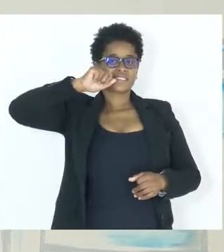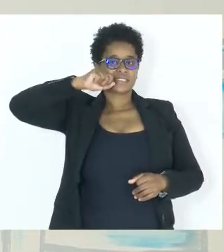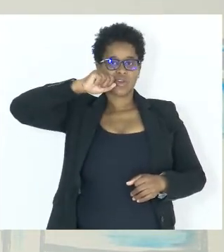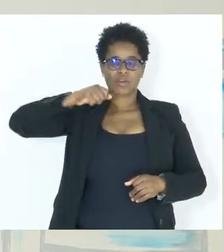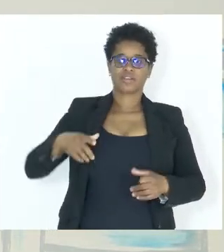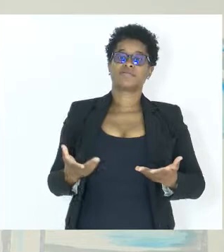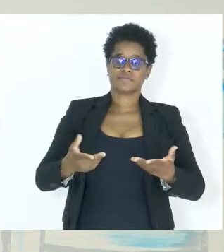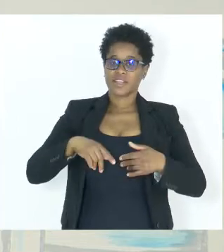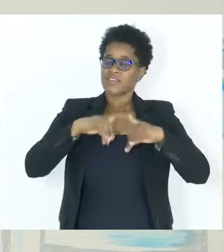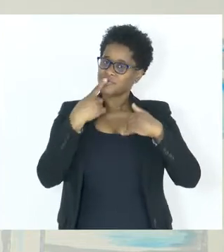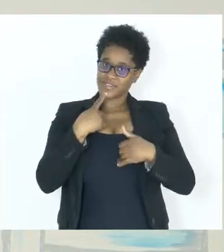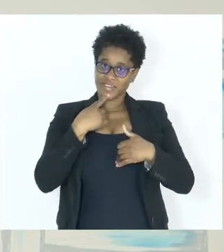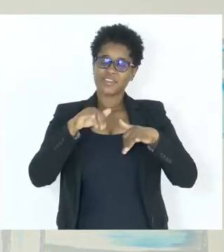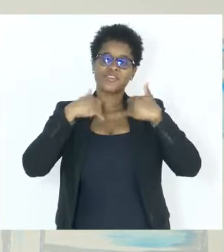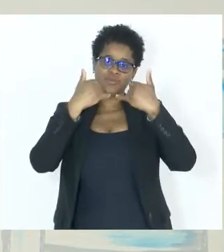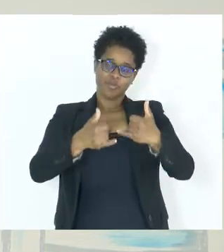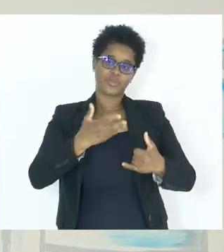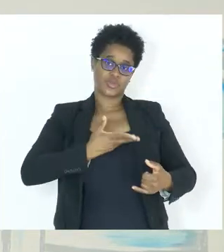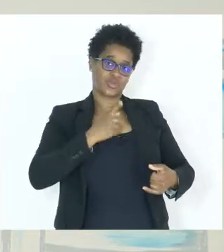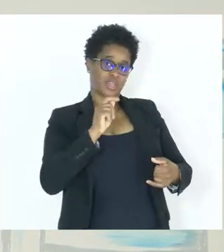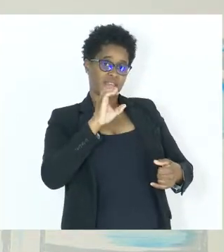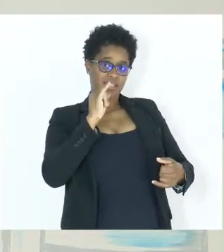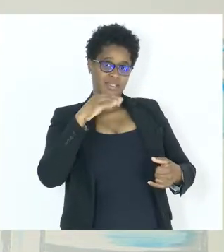certo? Depois, no